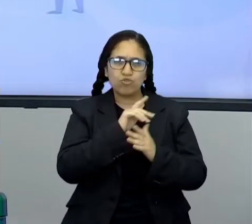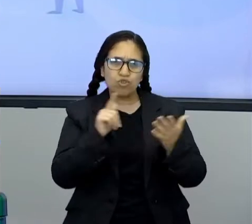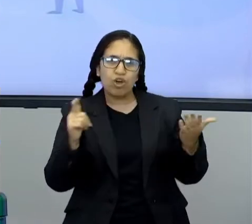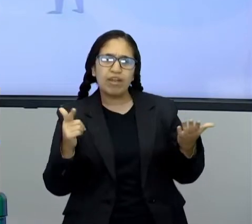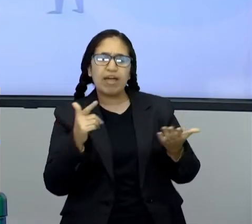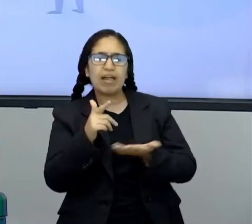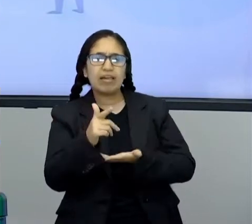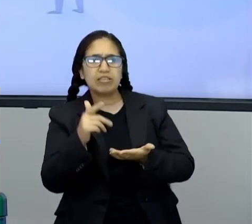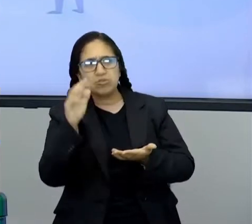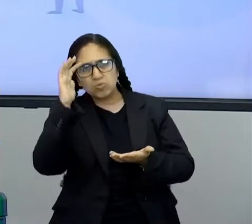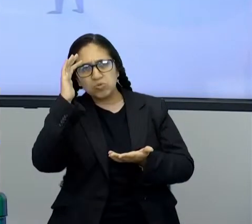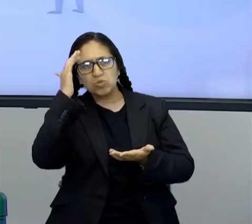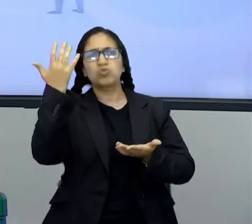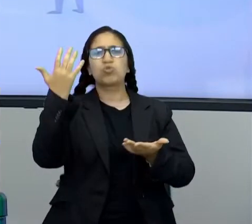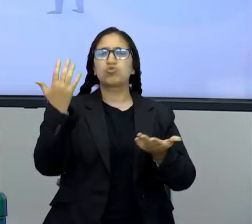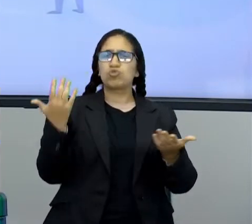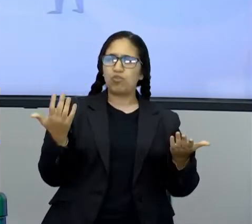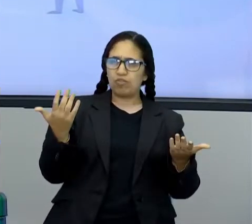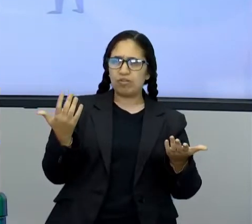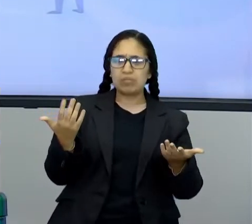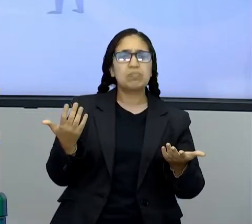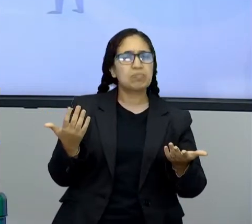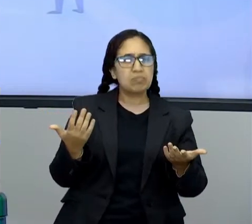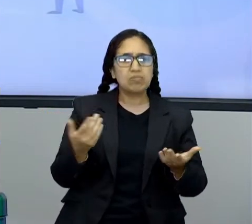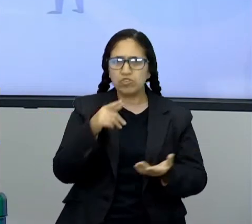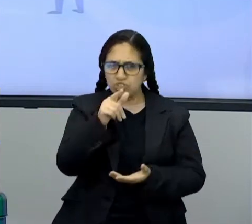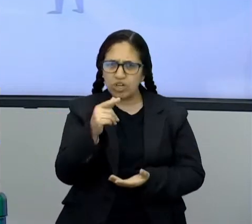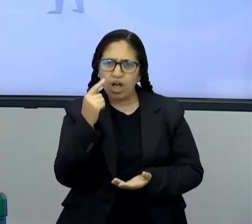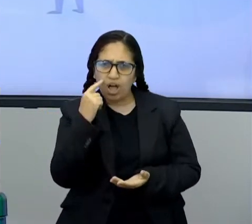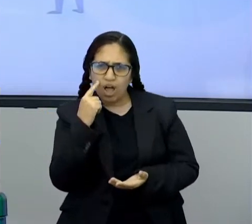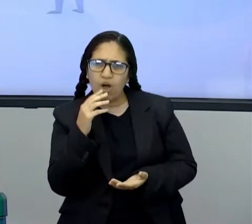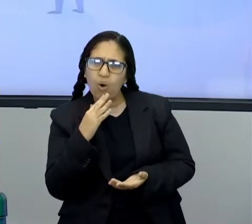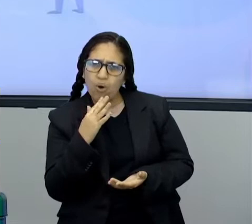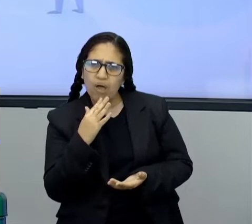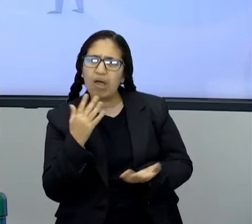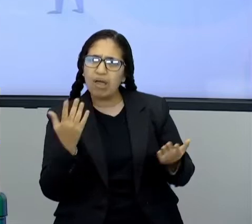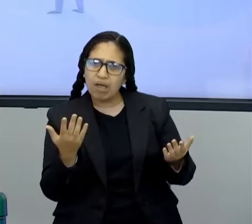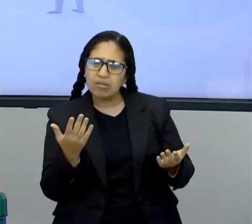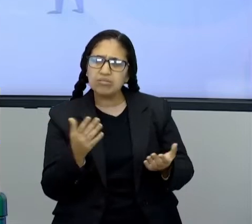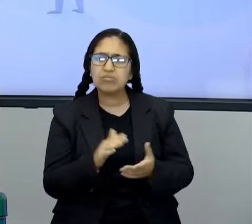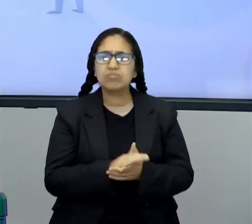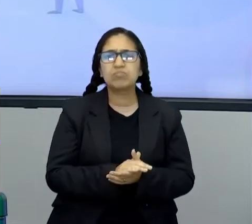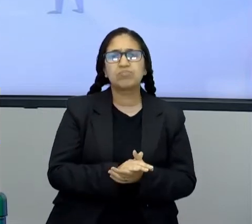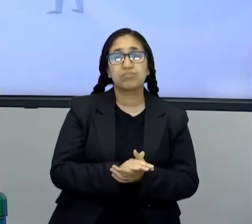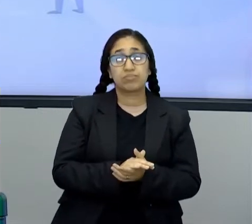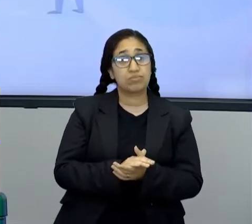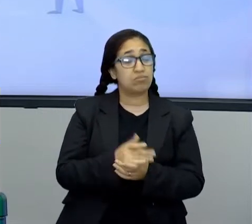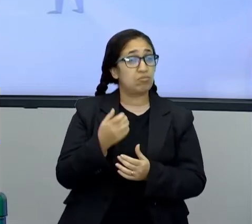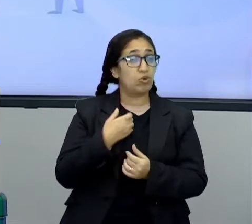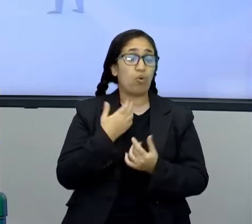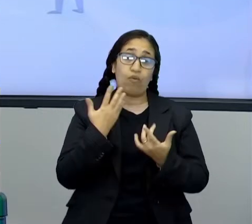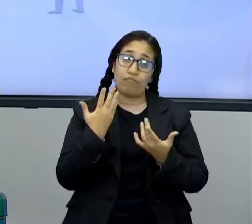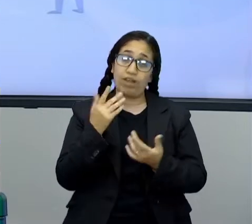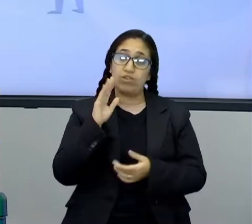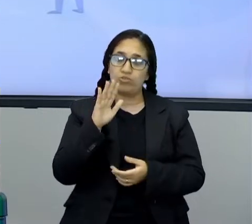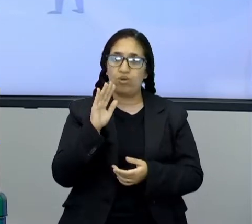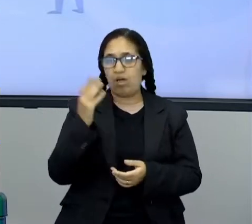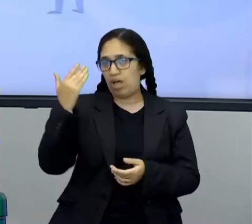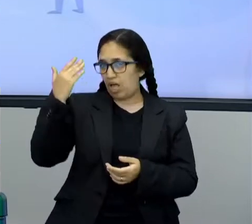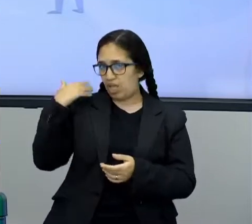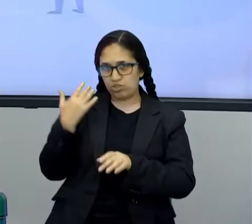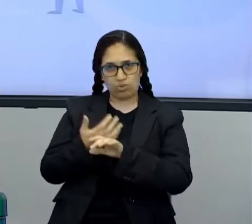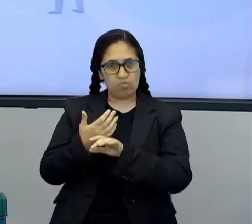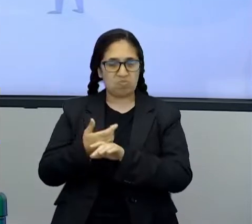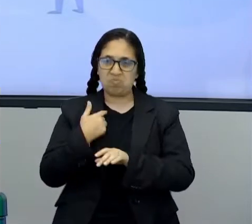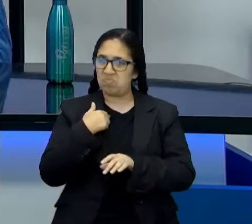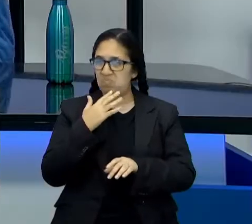será que é jornalismo de soluções? Será que vocês já ouviram falar sobre isso? Eu confesso que, antes desse componente, eu